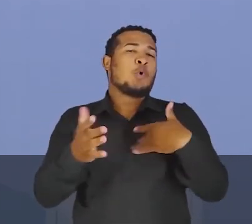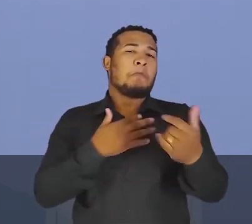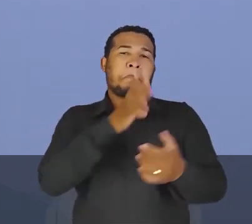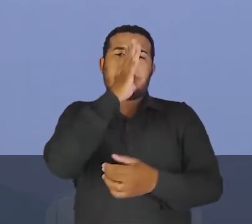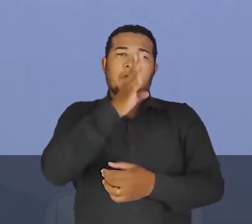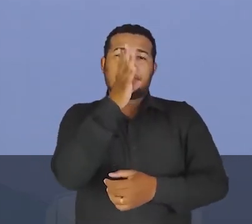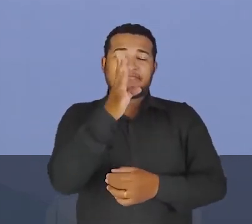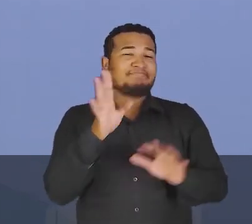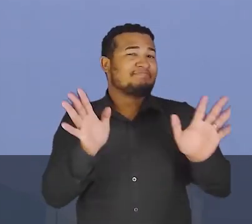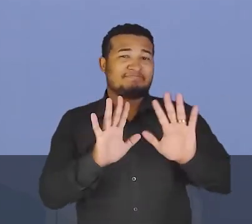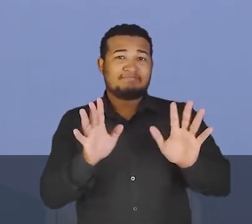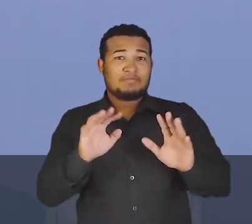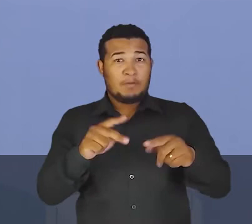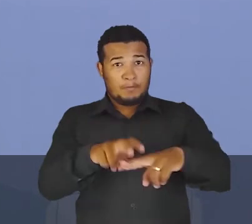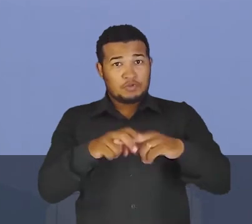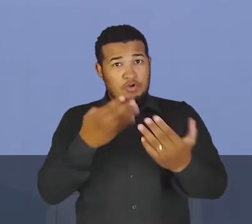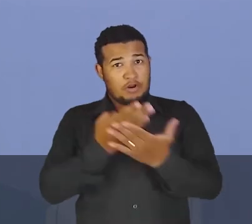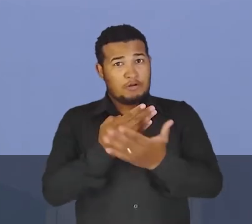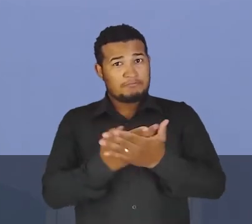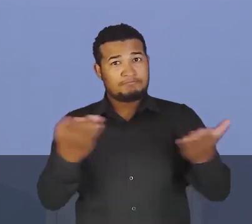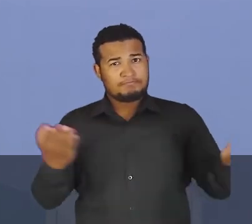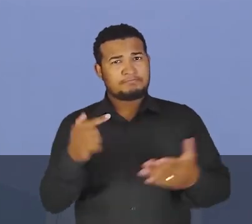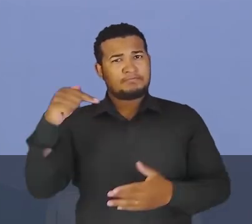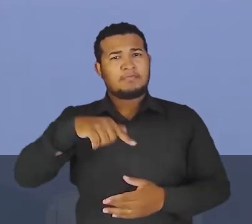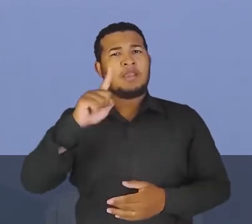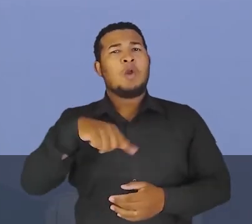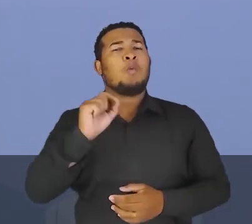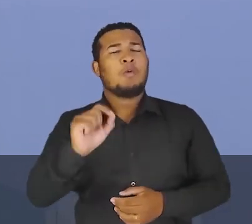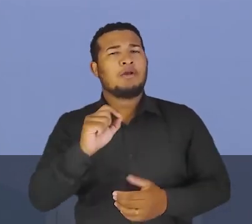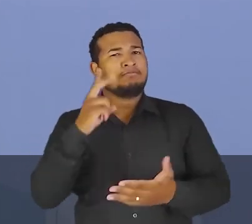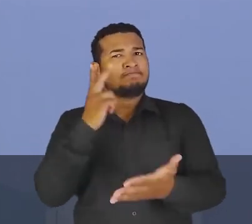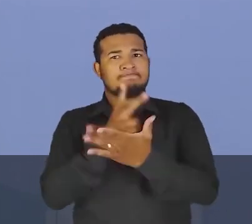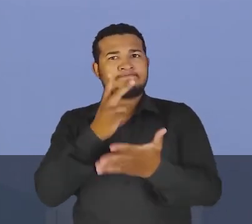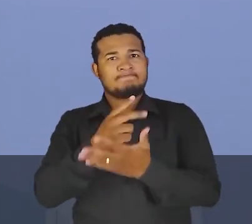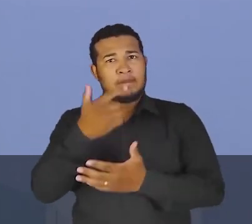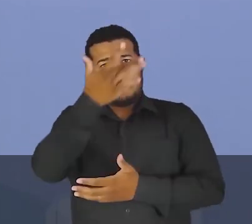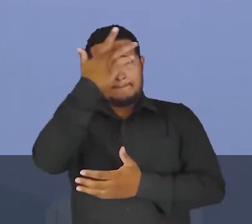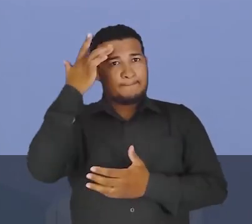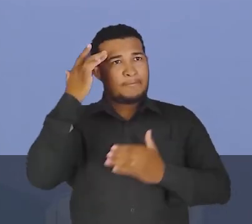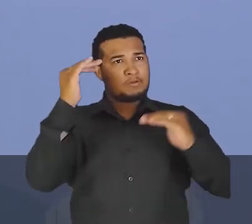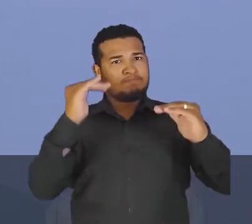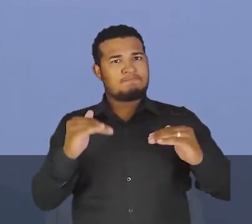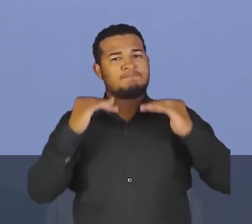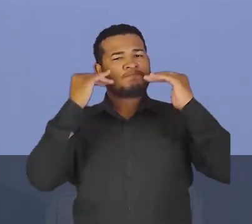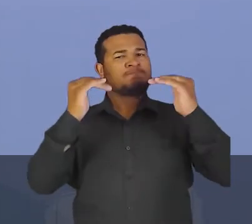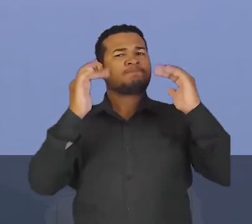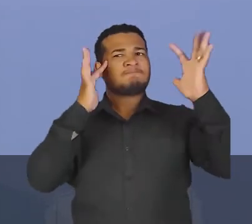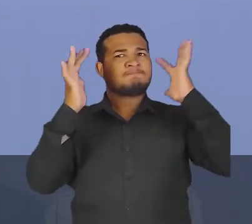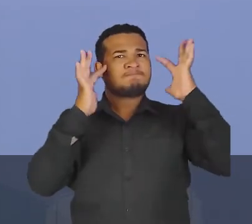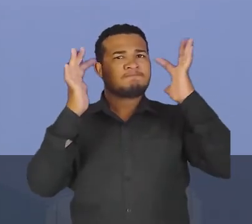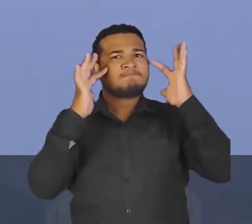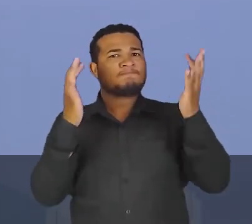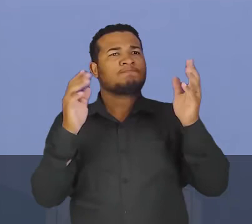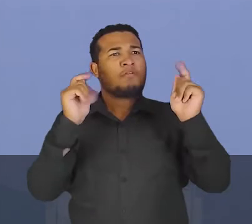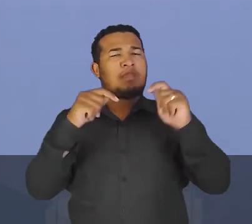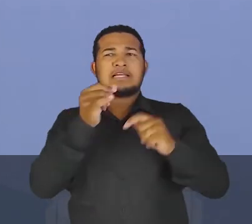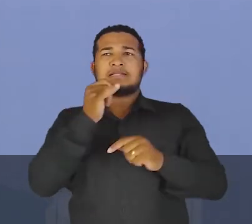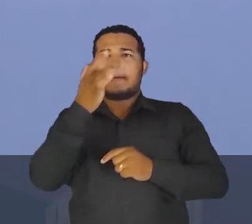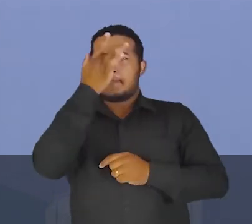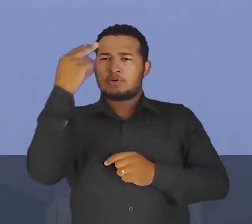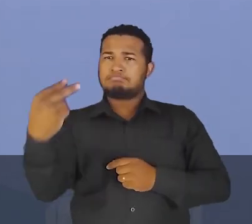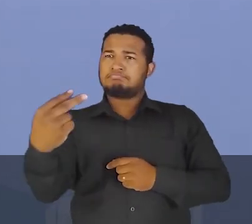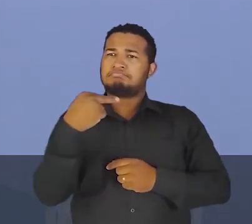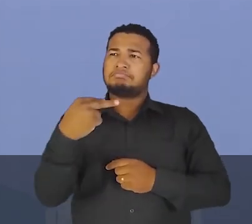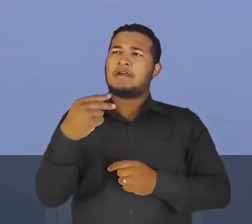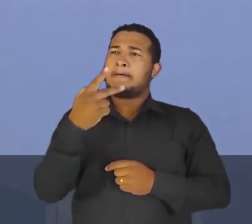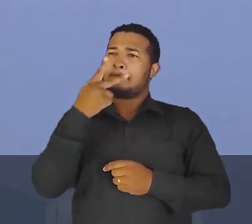objetivo aqui com essas aulas é nos tornarmos cada vez pessoas mais críticas. Pessoas que quando alguém vai lá e diz alguma coisa